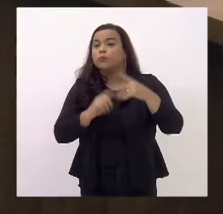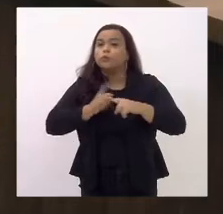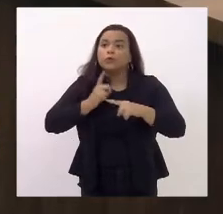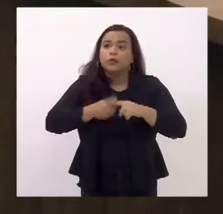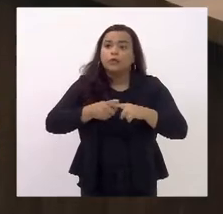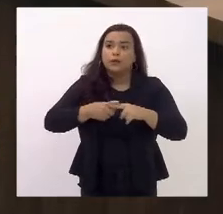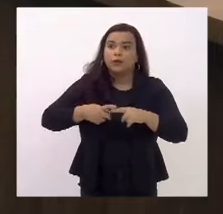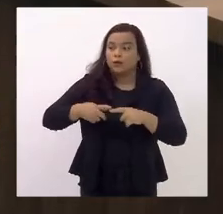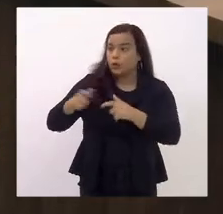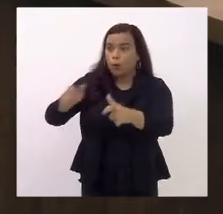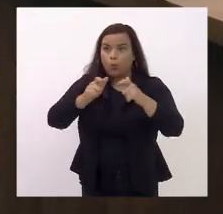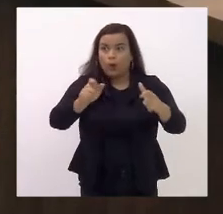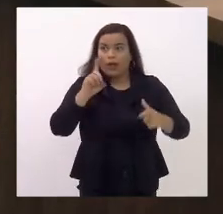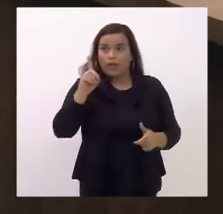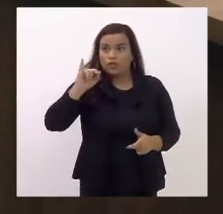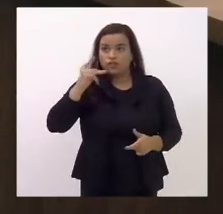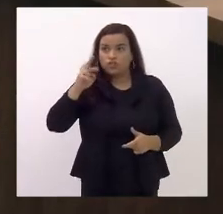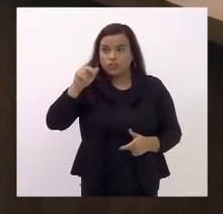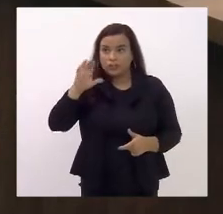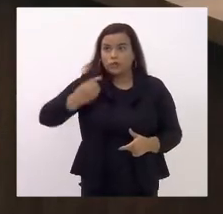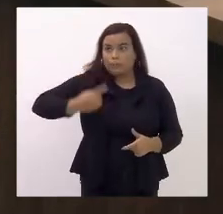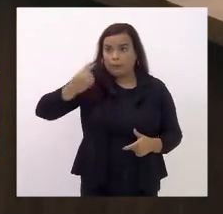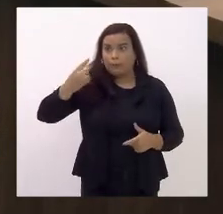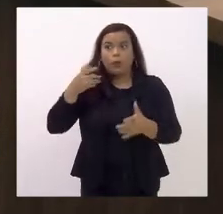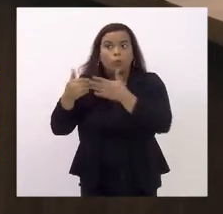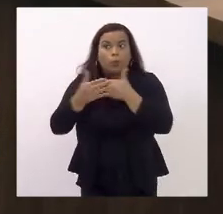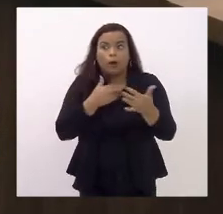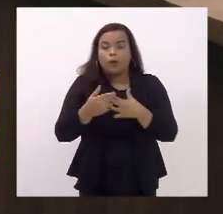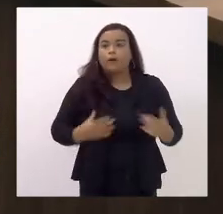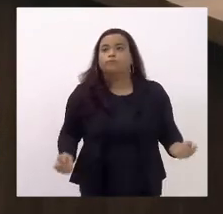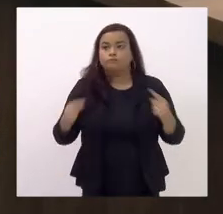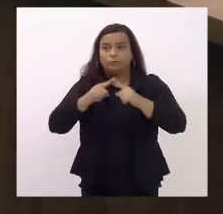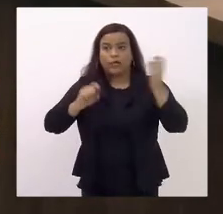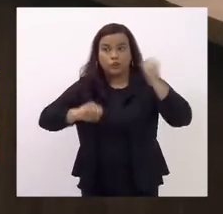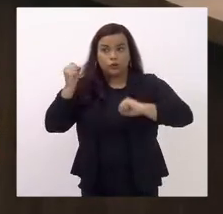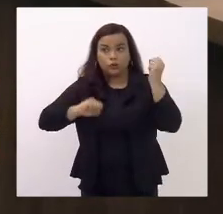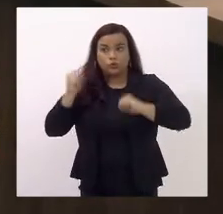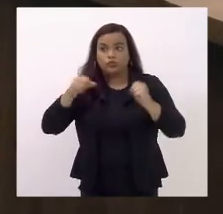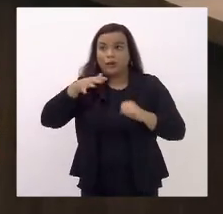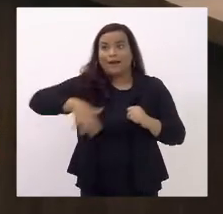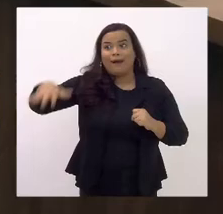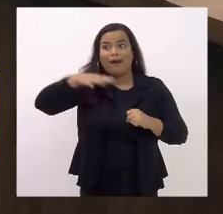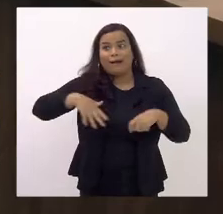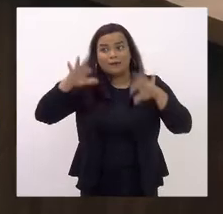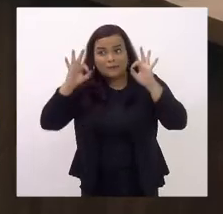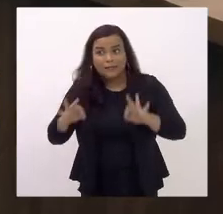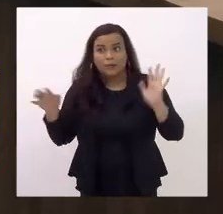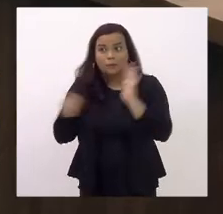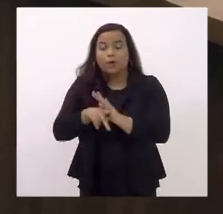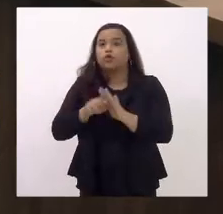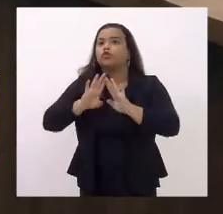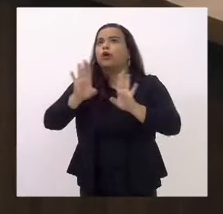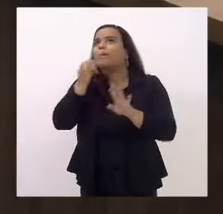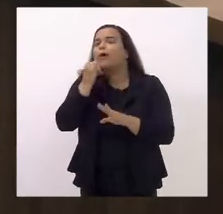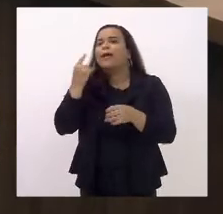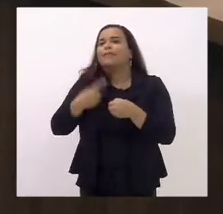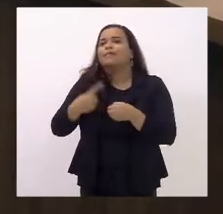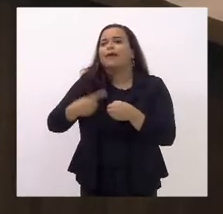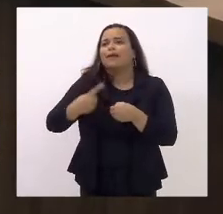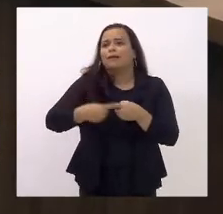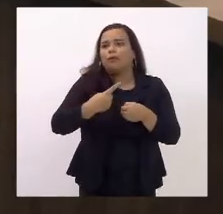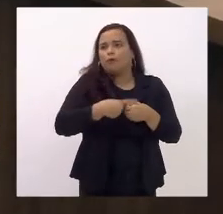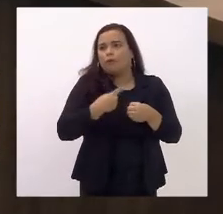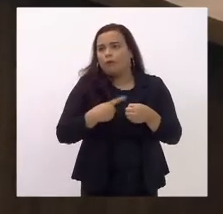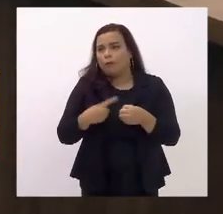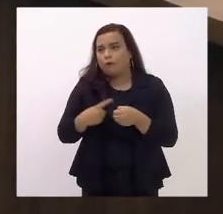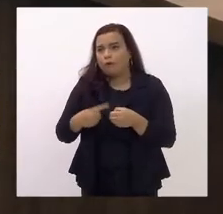primeiro distrito... Só cabe indústria em áreas específicas. Estou falando de interior. Certo. Então, tem